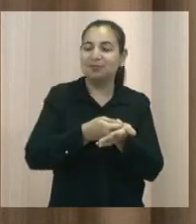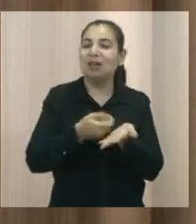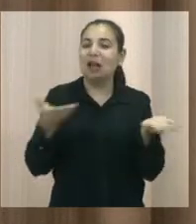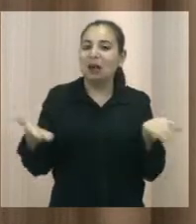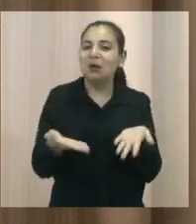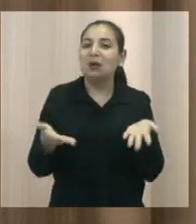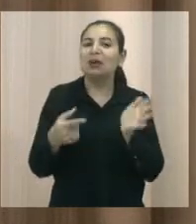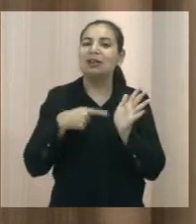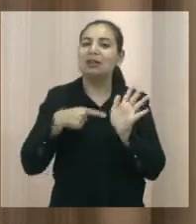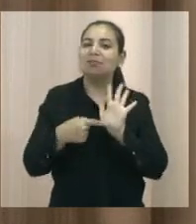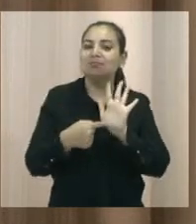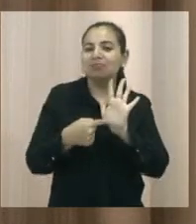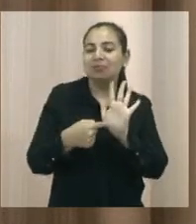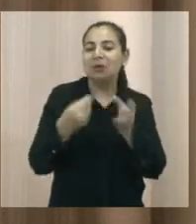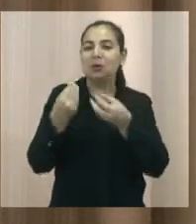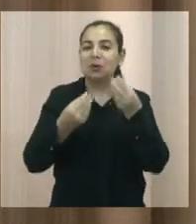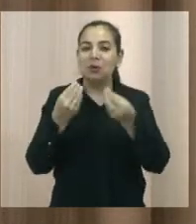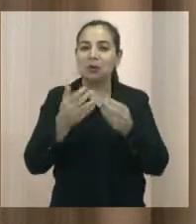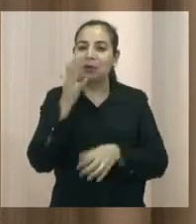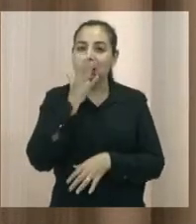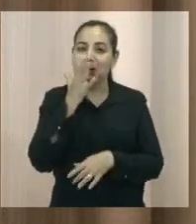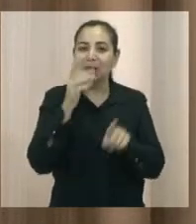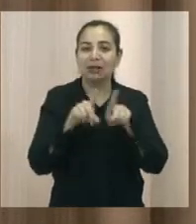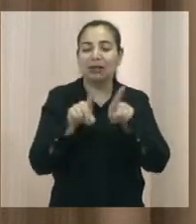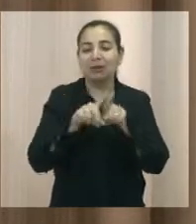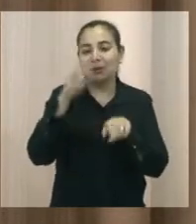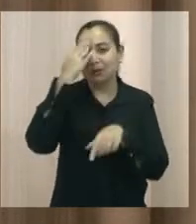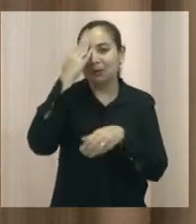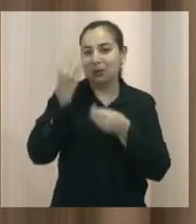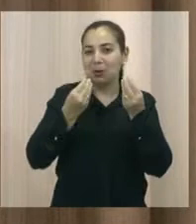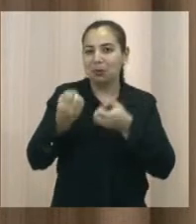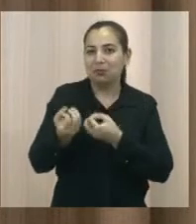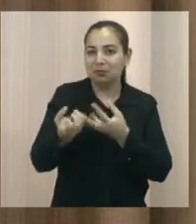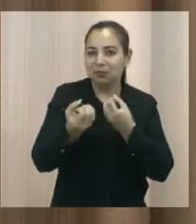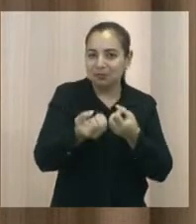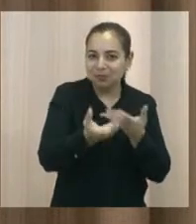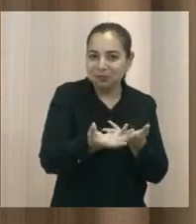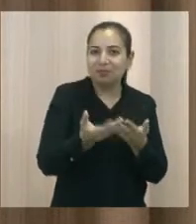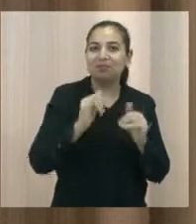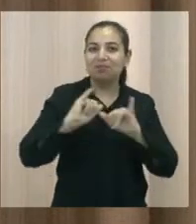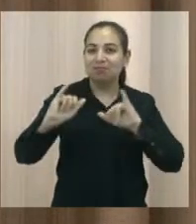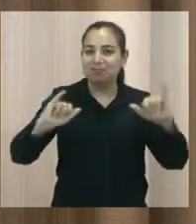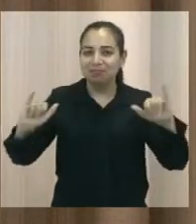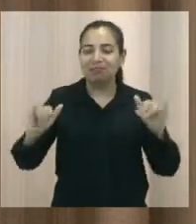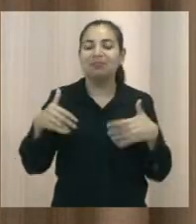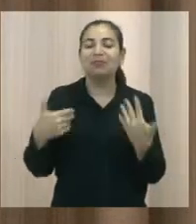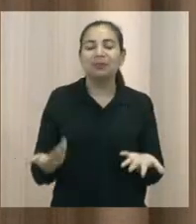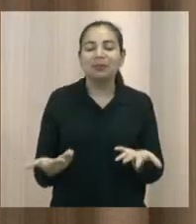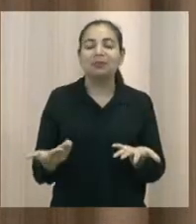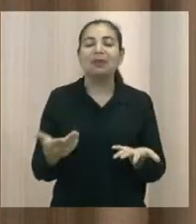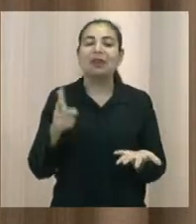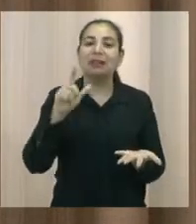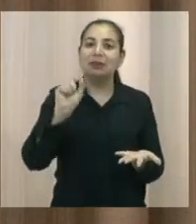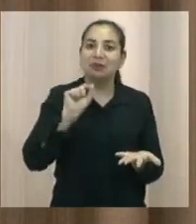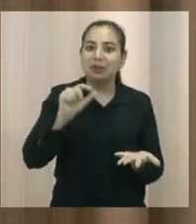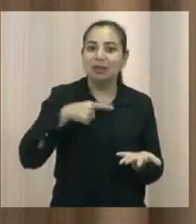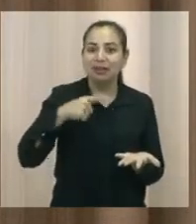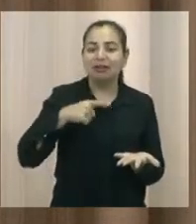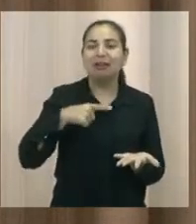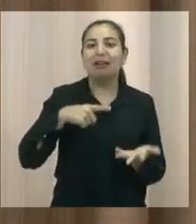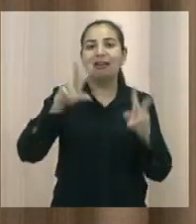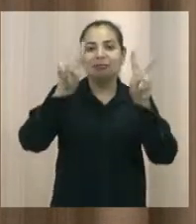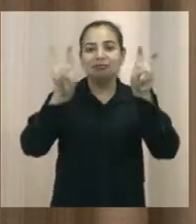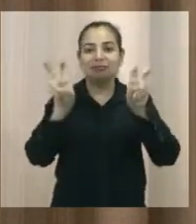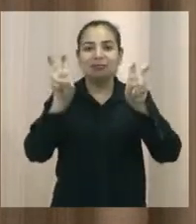possa acompanhar e trazer mais informações para dentro da nossa programação. E como eu falei hoje, mais uma vez, a gente volta a falar sobre a